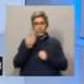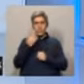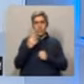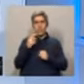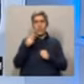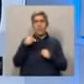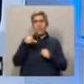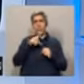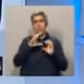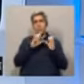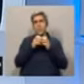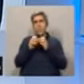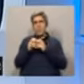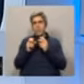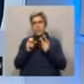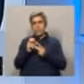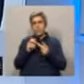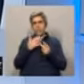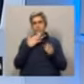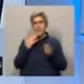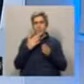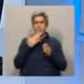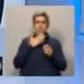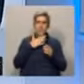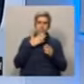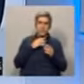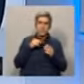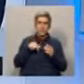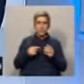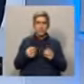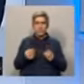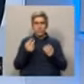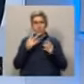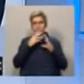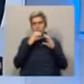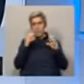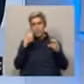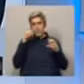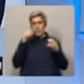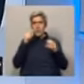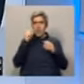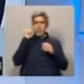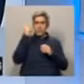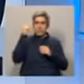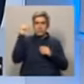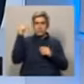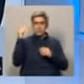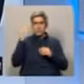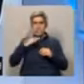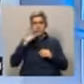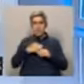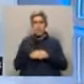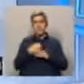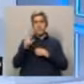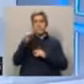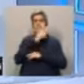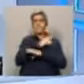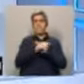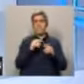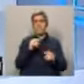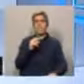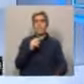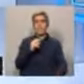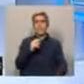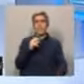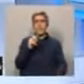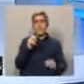restantes grupos, o vento será moderado do quadrante sul, períodos de muita nebulosidade e alguns aguaceiros fracos. Quanto à Europa,